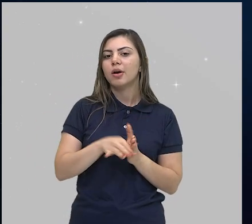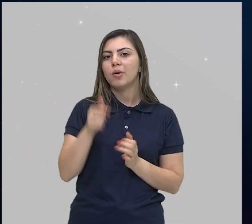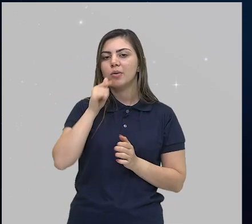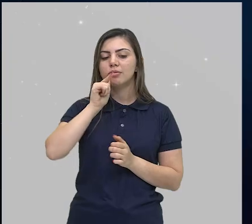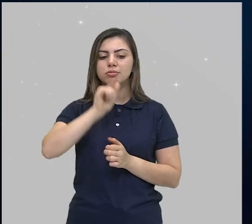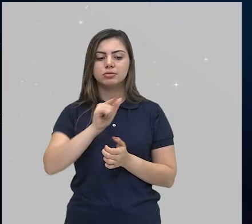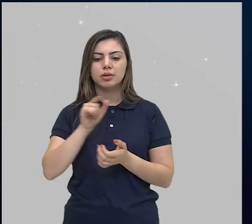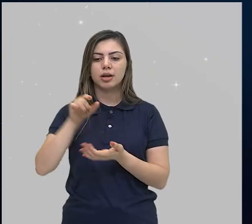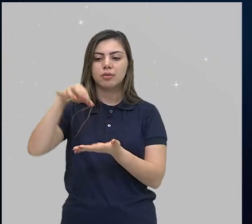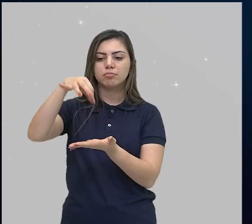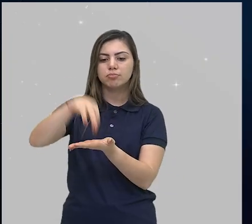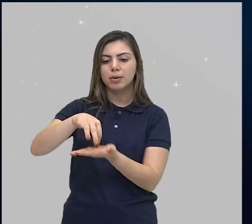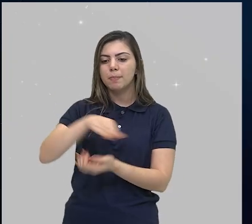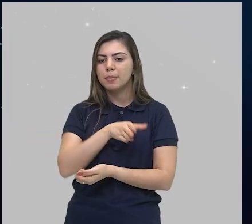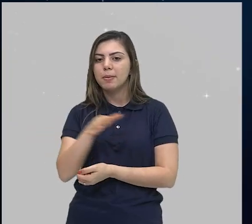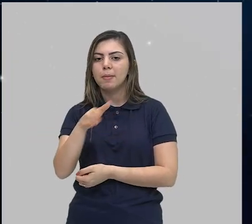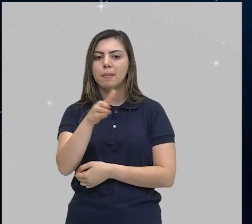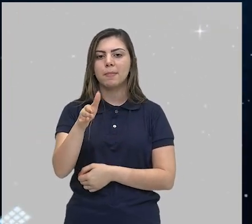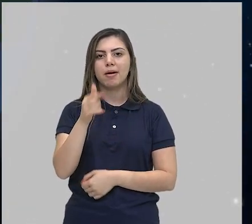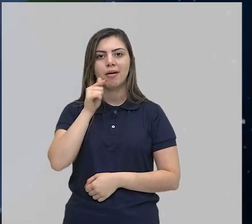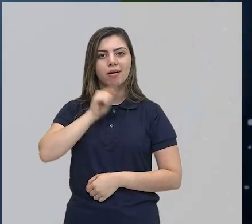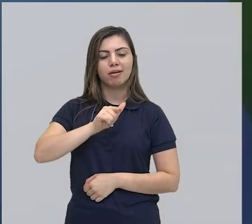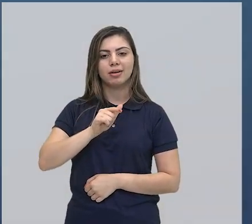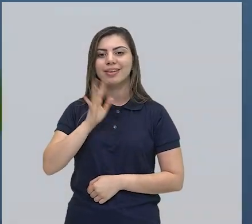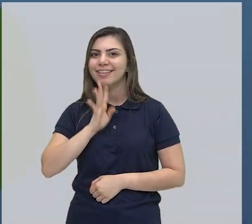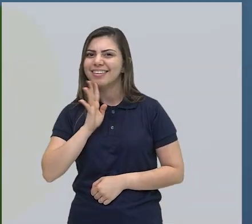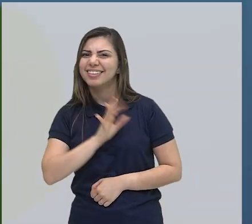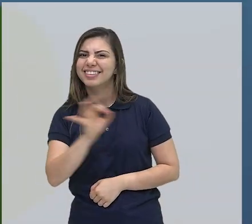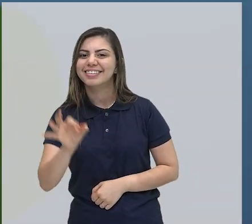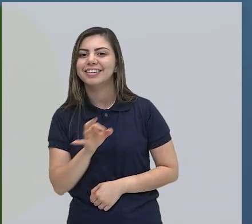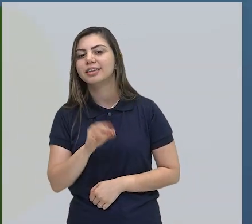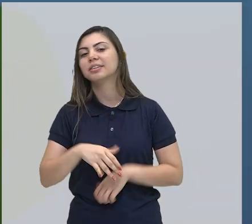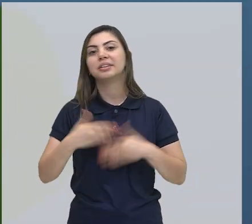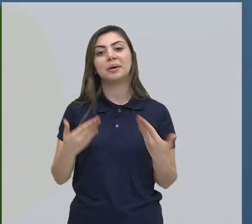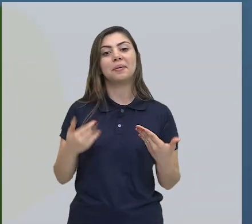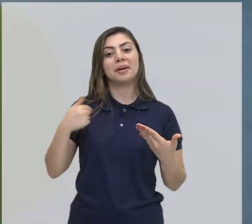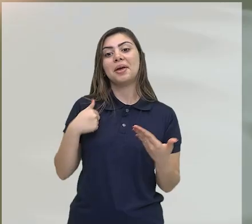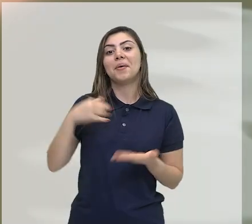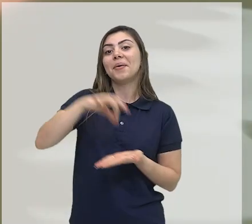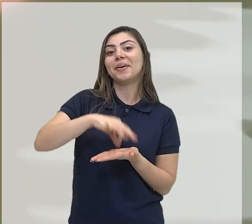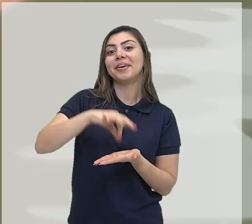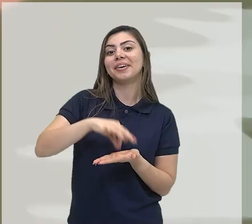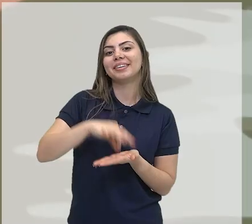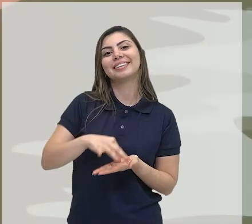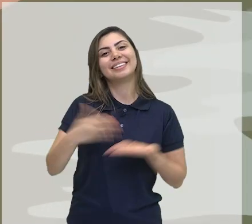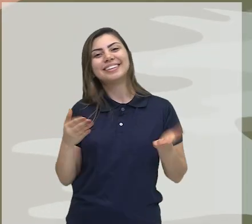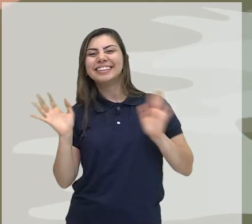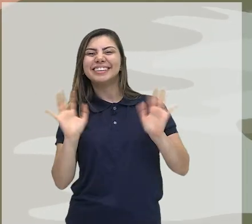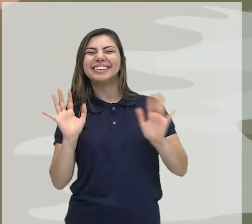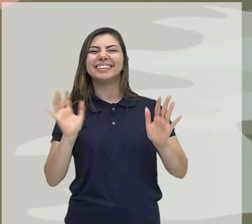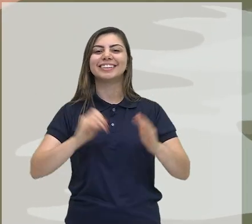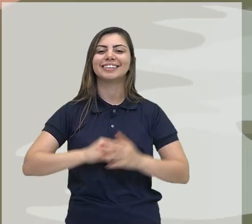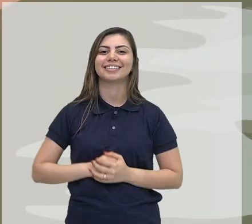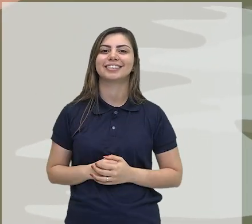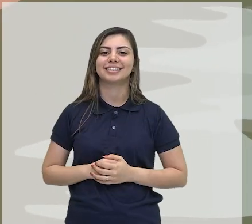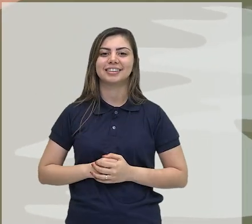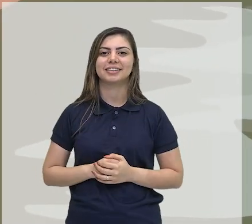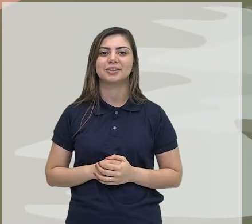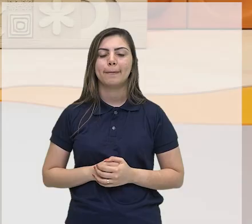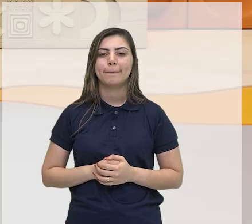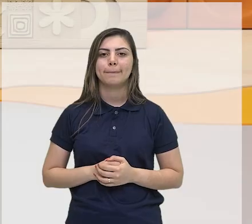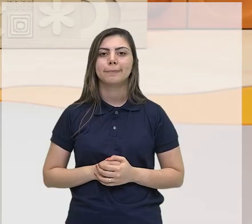um aparelho com GPS. Legal, né? Olha só, tô aqui. Valeu, pessoal!